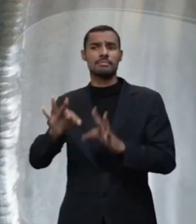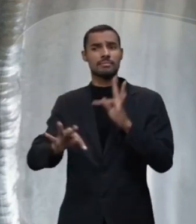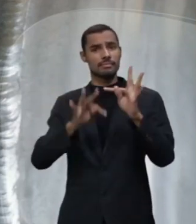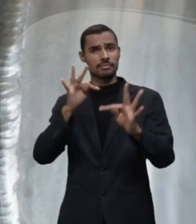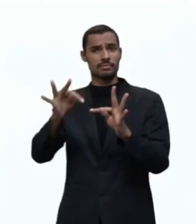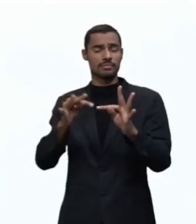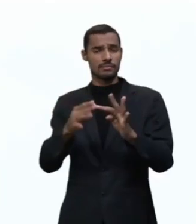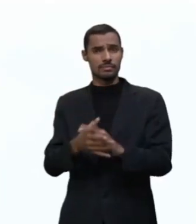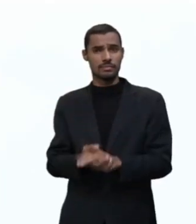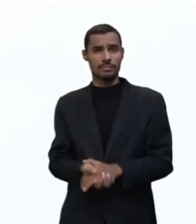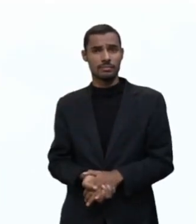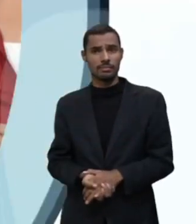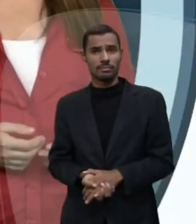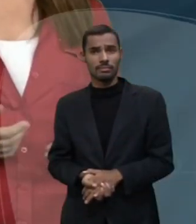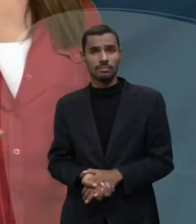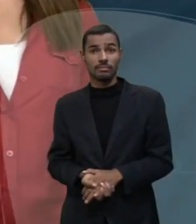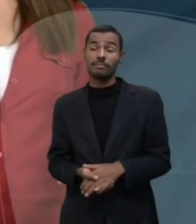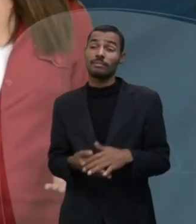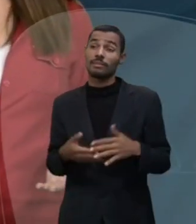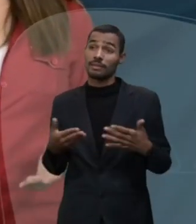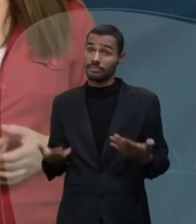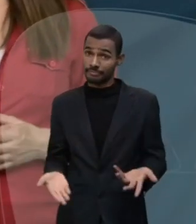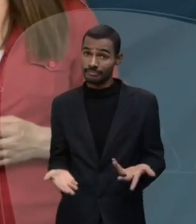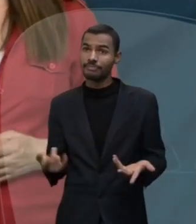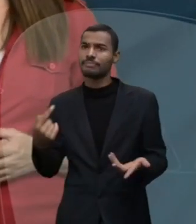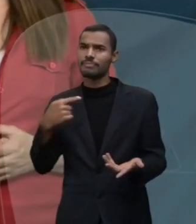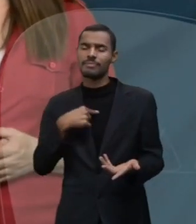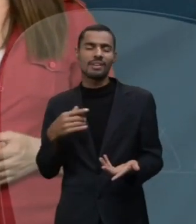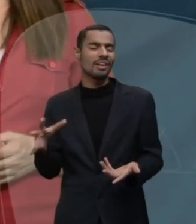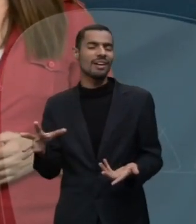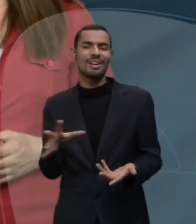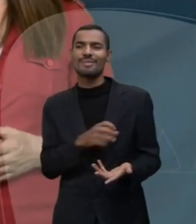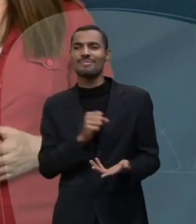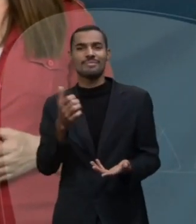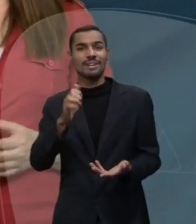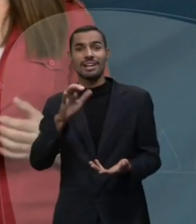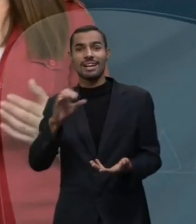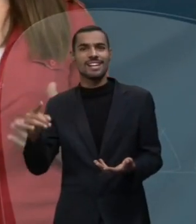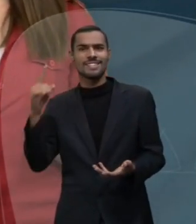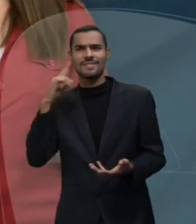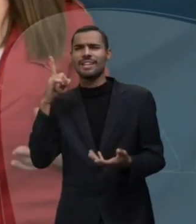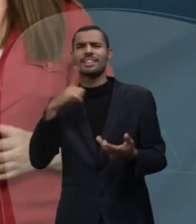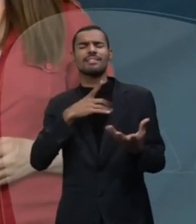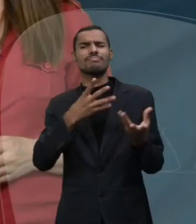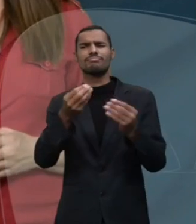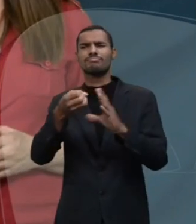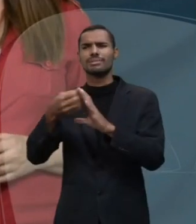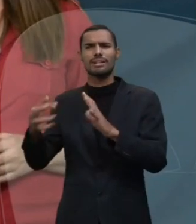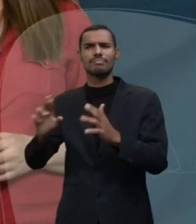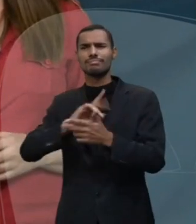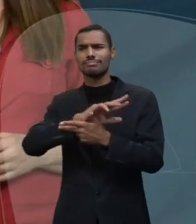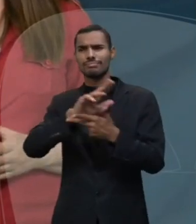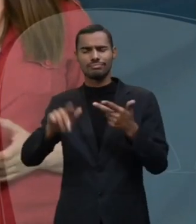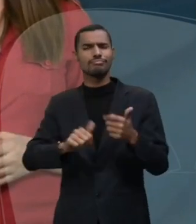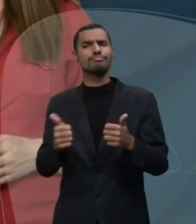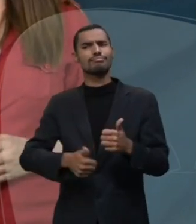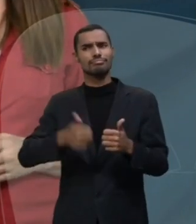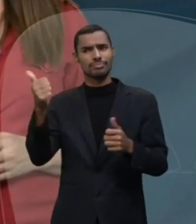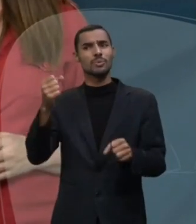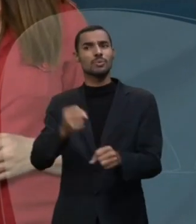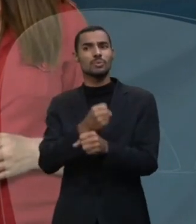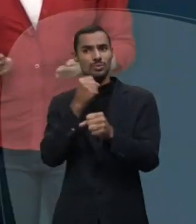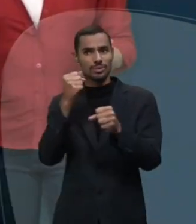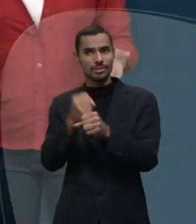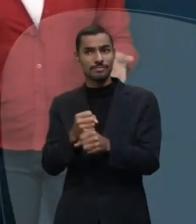tecnológico. Bom, eu confesso que eu adorei saber que o aço é um material que tem tantas características positivas para a